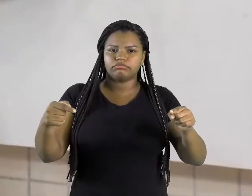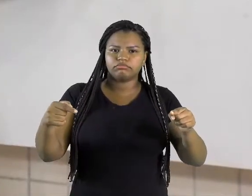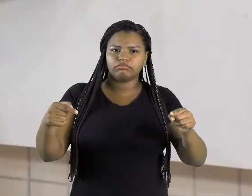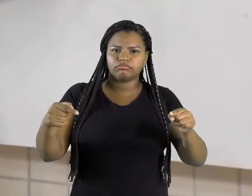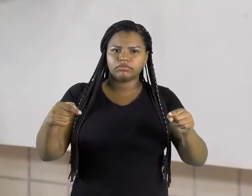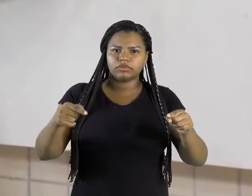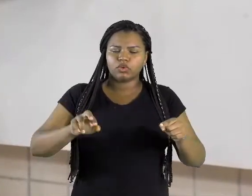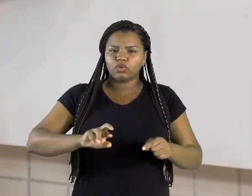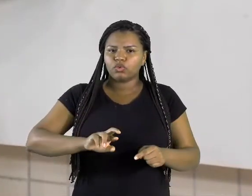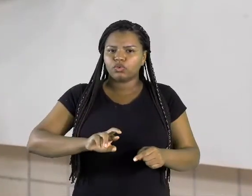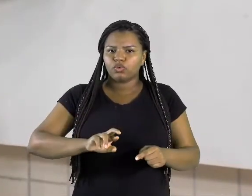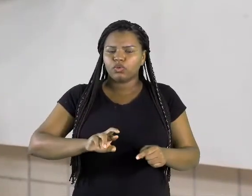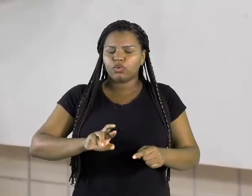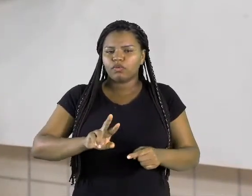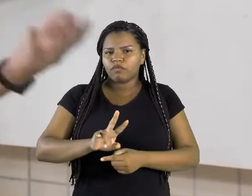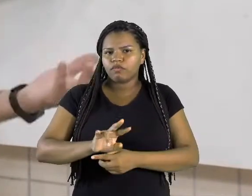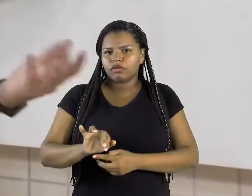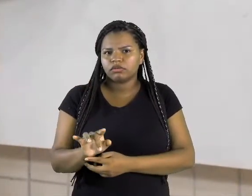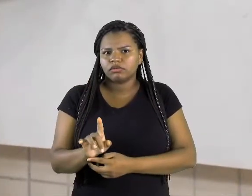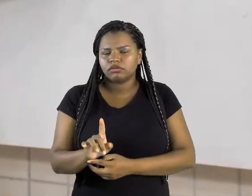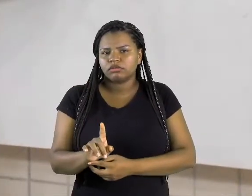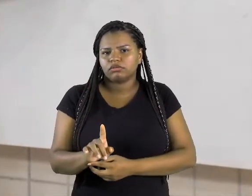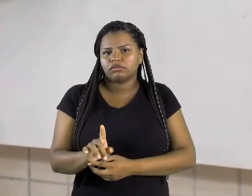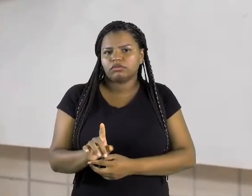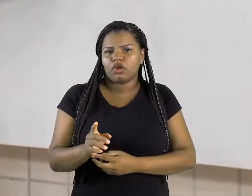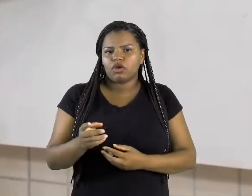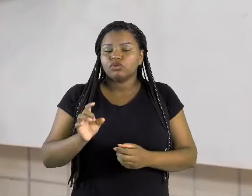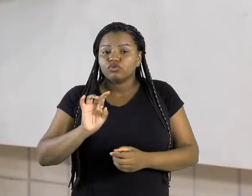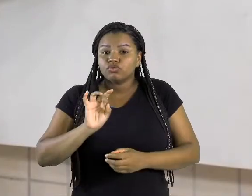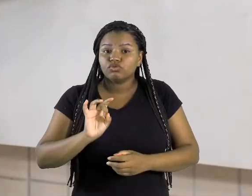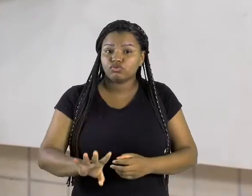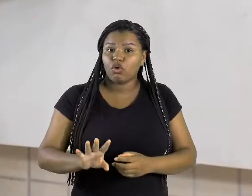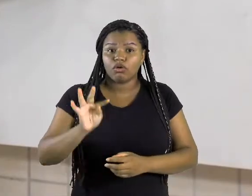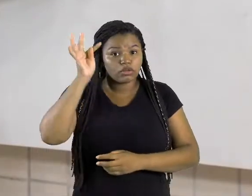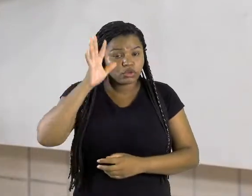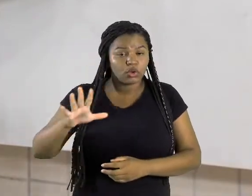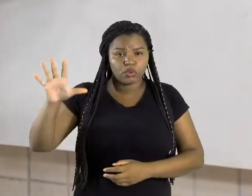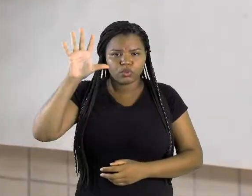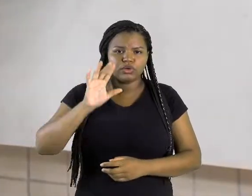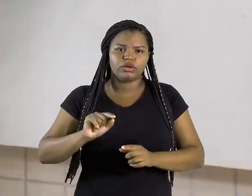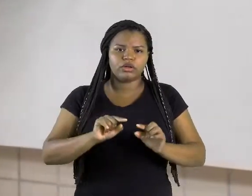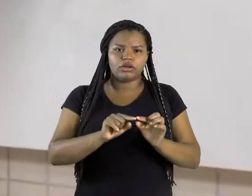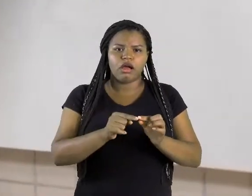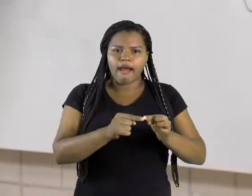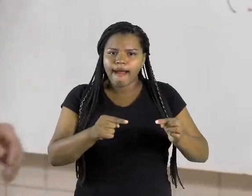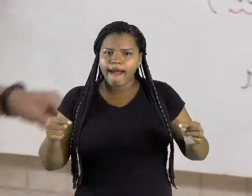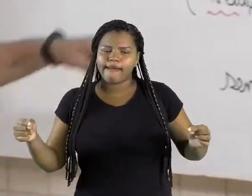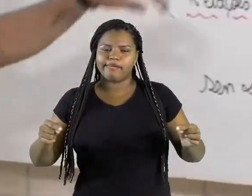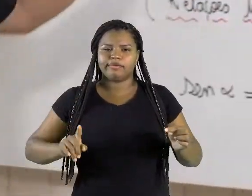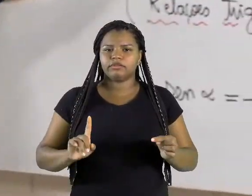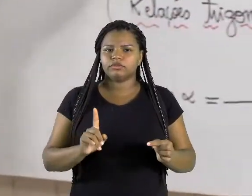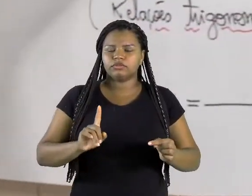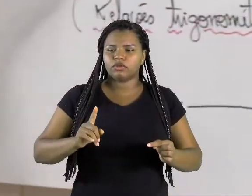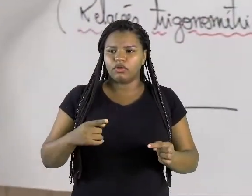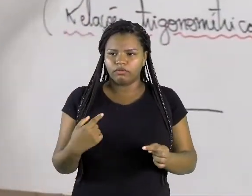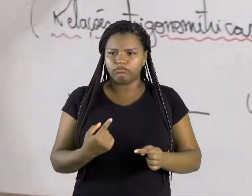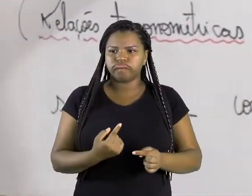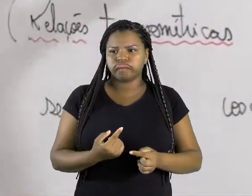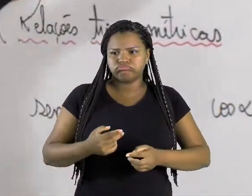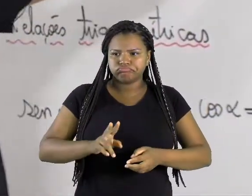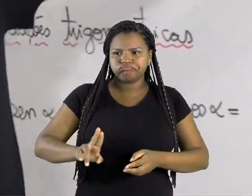serem resolvidas apenas pelas teorias de retas, ok? Então vamos ver como é que isso fica. Nós temos o conteúdo